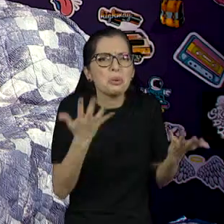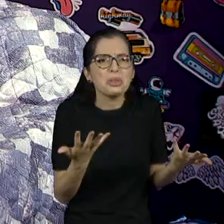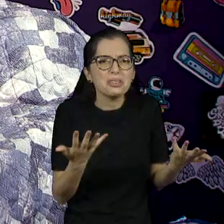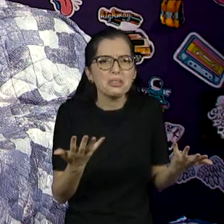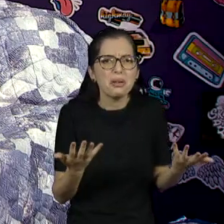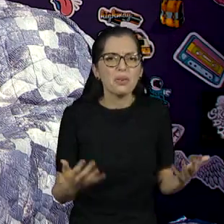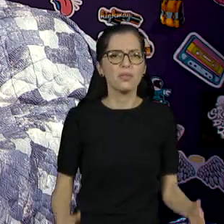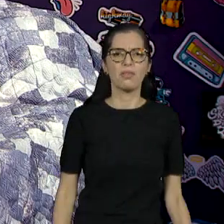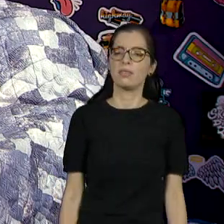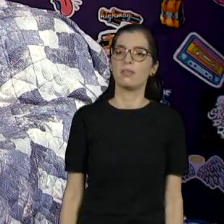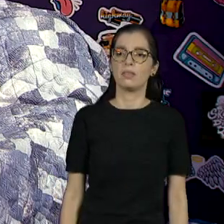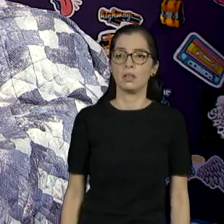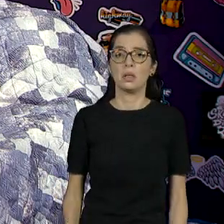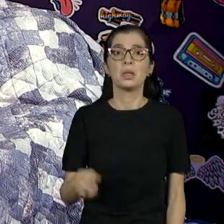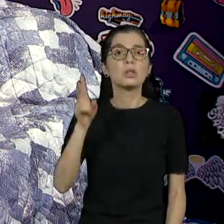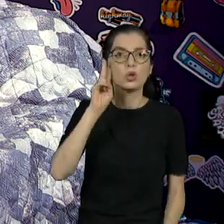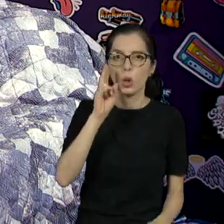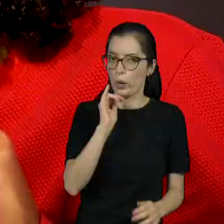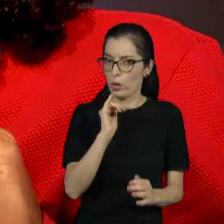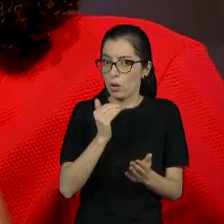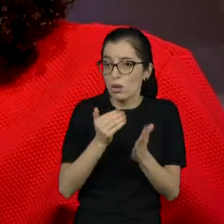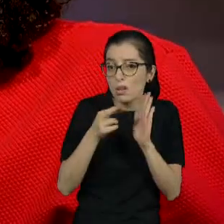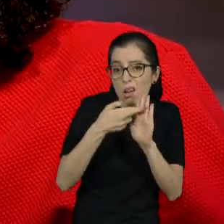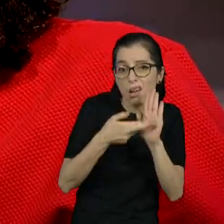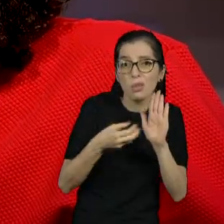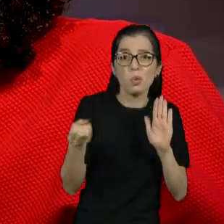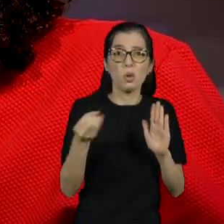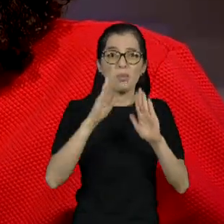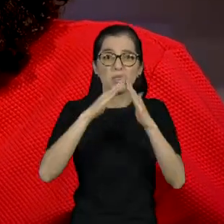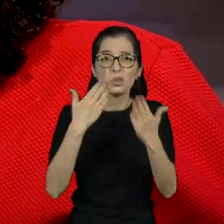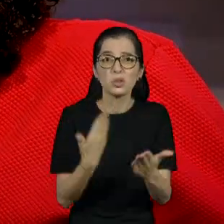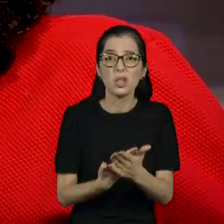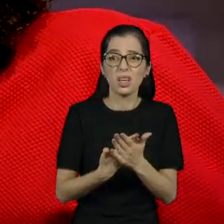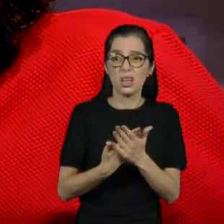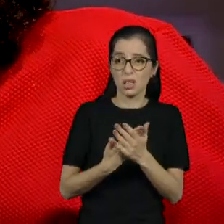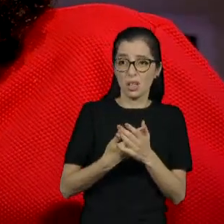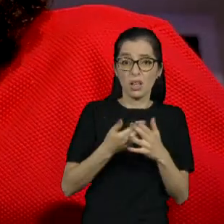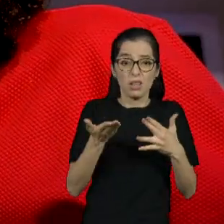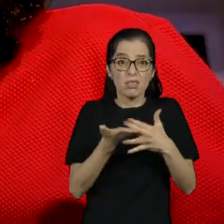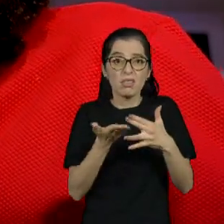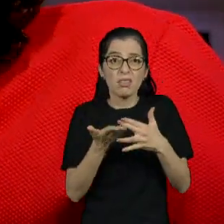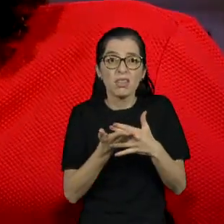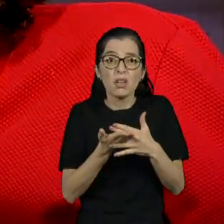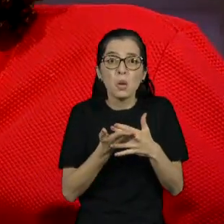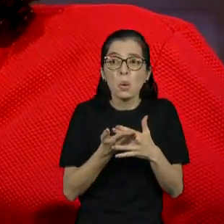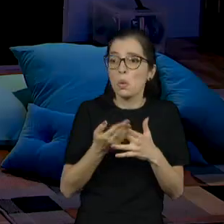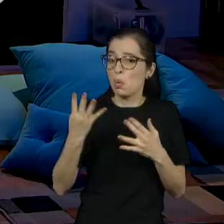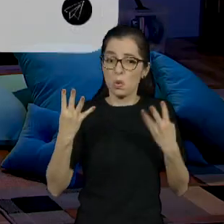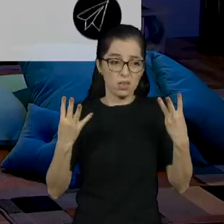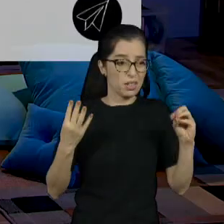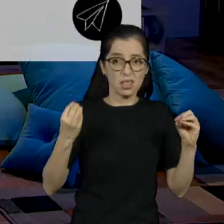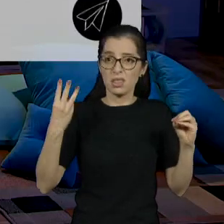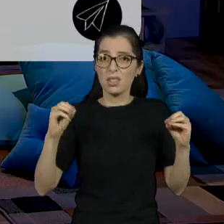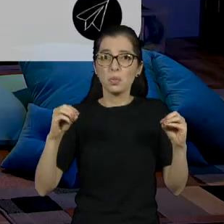A partir de segunda tem nova regra na escola. 2 intervalos e de meia hora cada um.